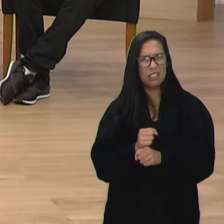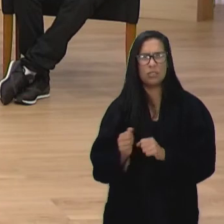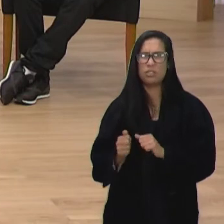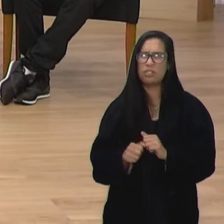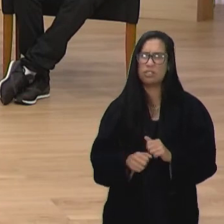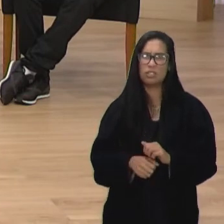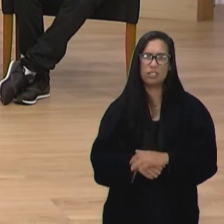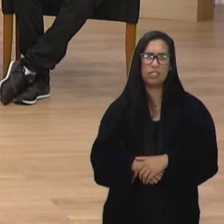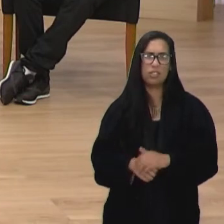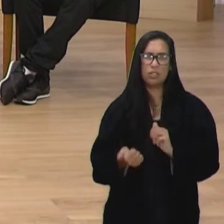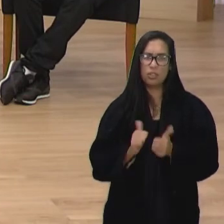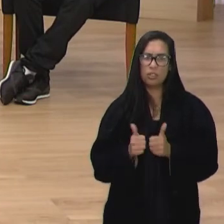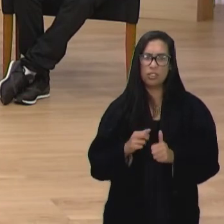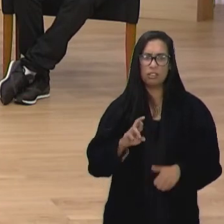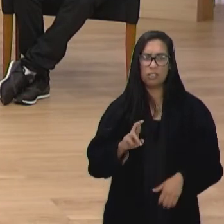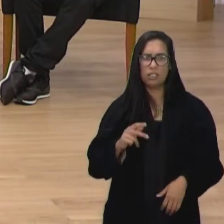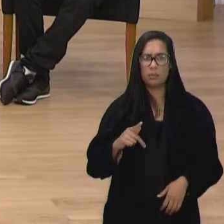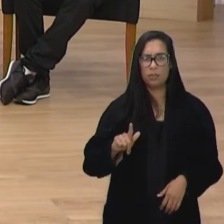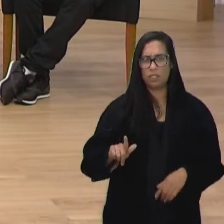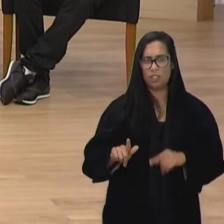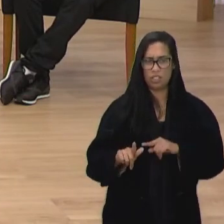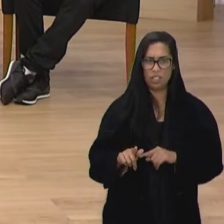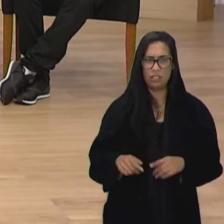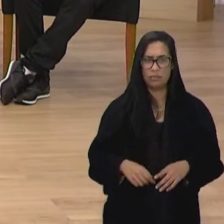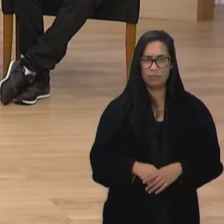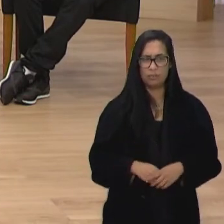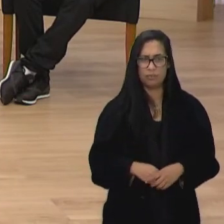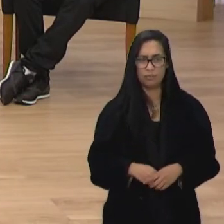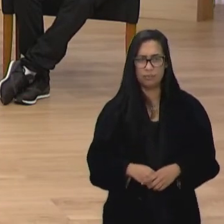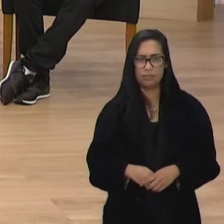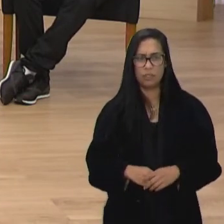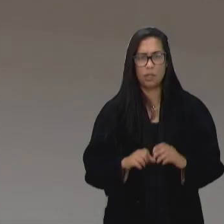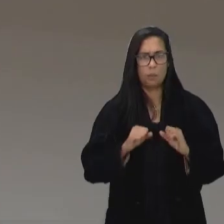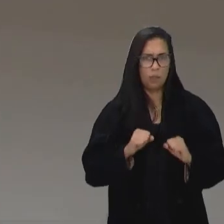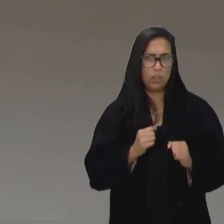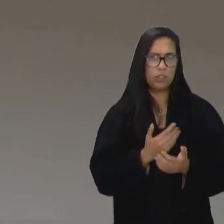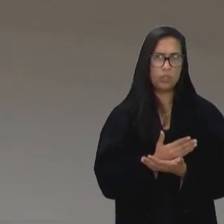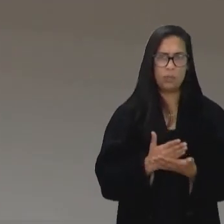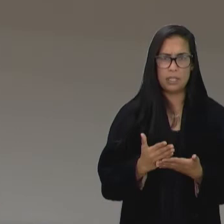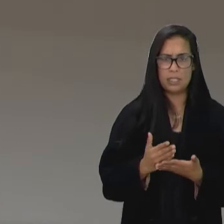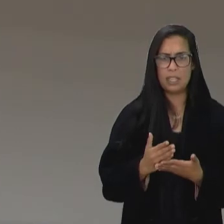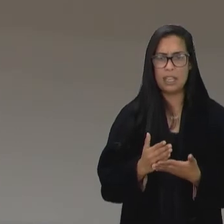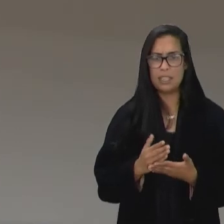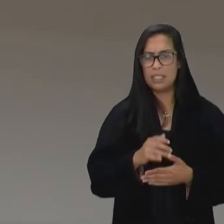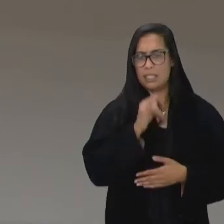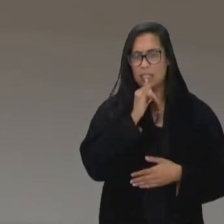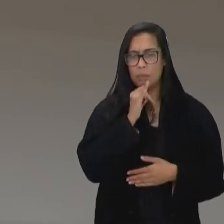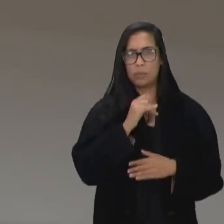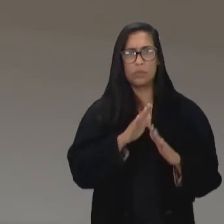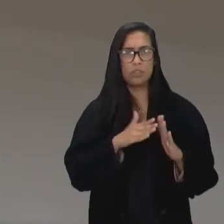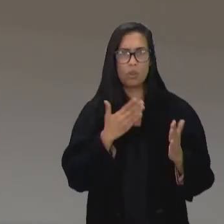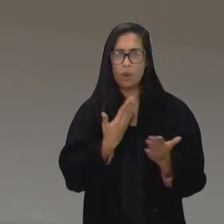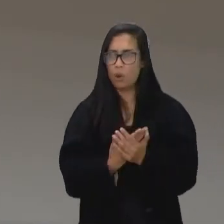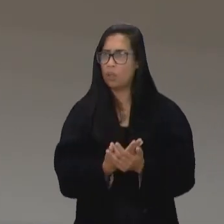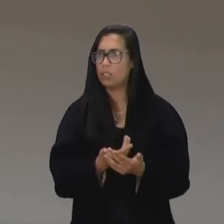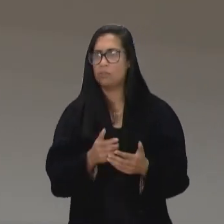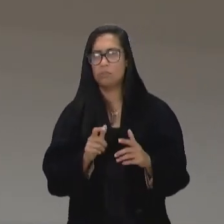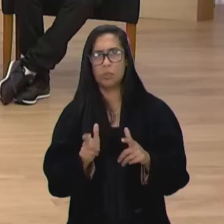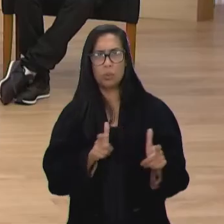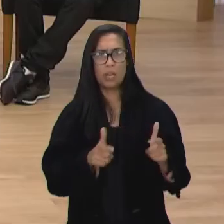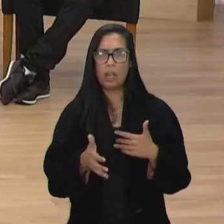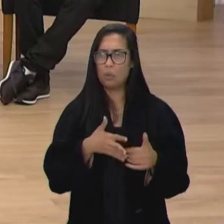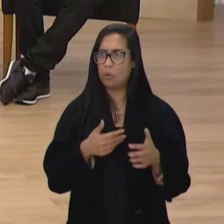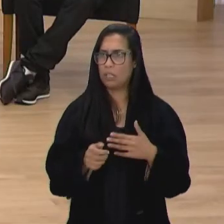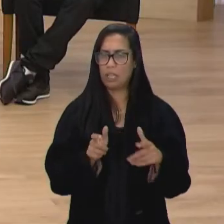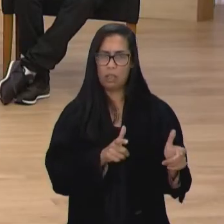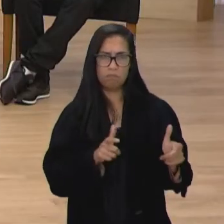tipo, pode começar até assim na escola, quanto tipo, mais pra frente, começar num trabalho ou qualquer lugar assim do tipo. Isso, vocês